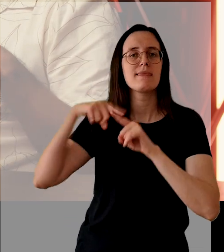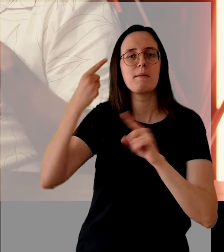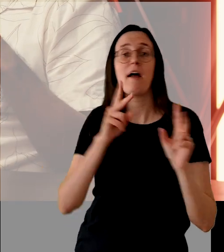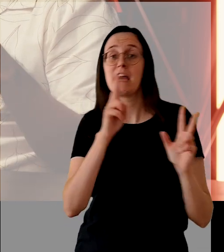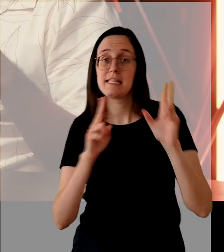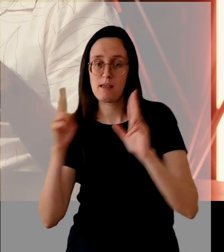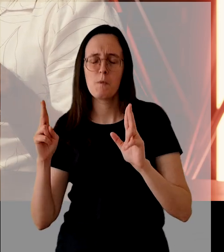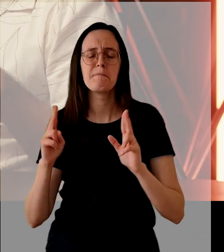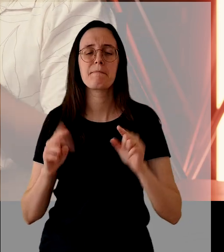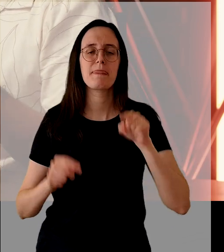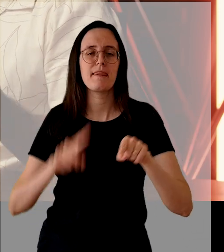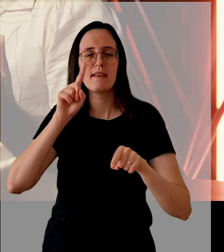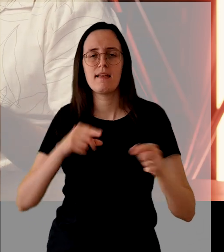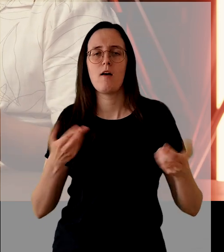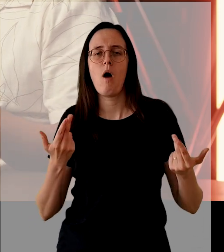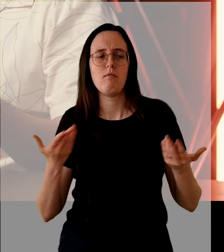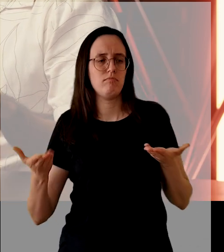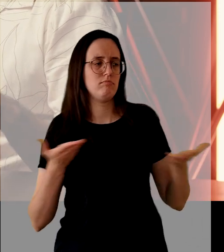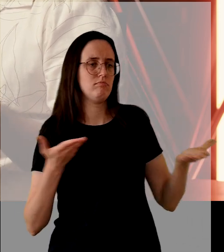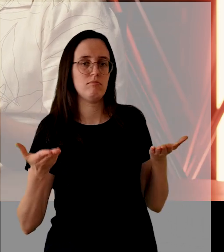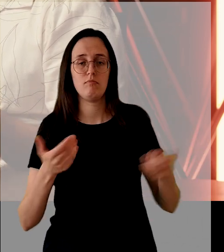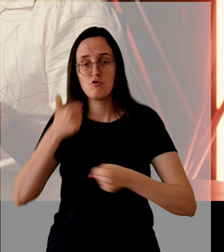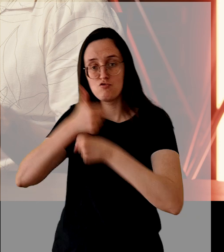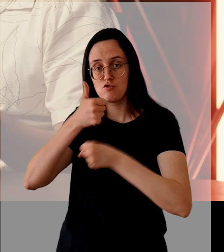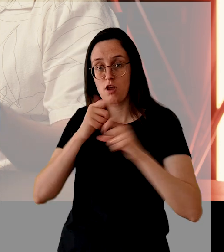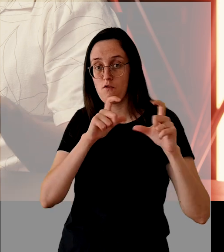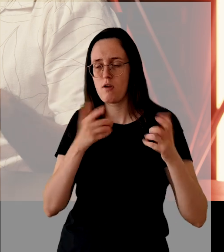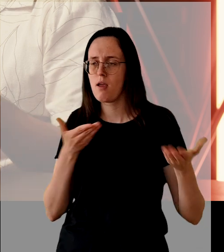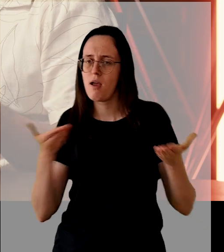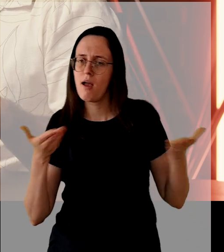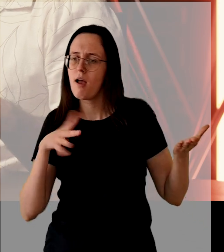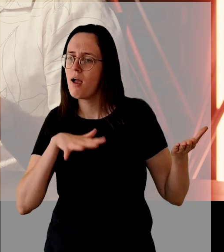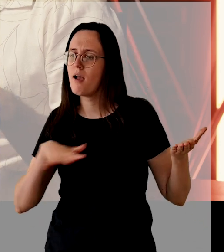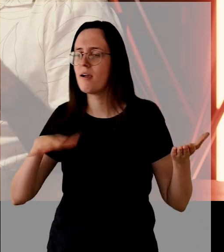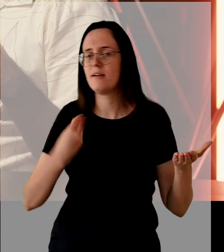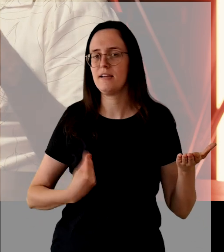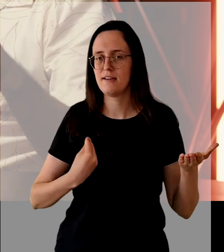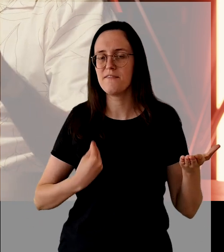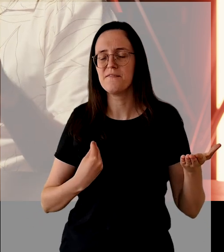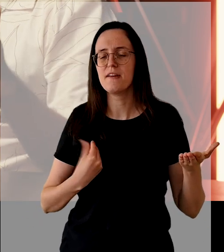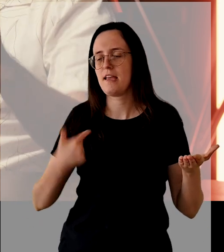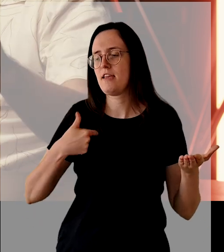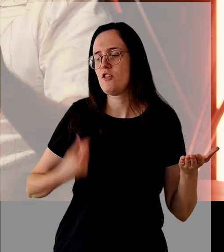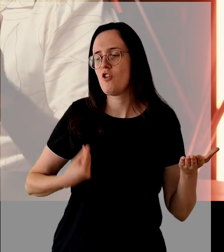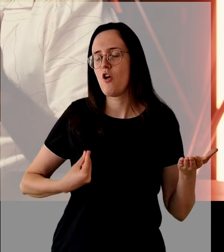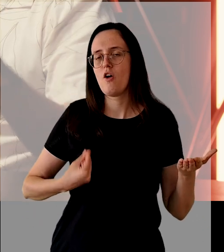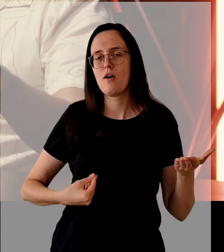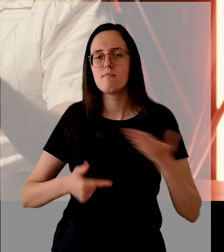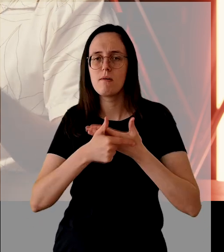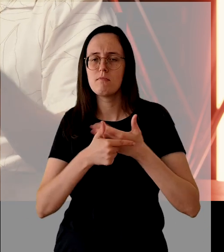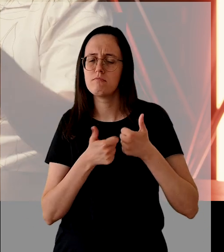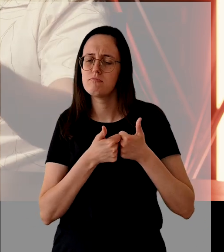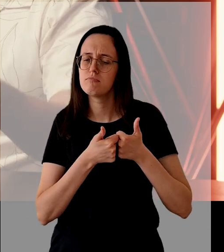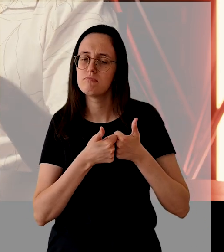Então, você é um interlocutor do diretor de fotografia ali, é uma figura importante, um interlocutor que vai ficar